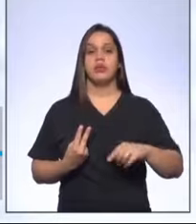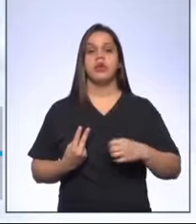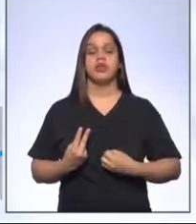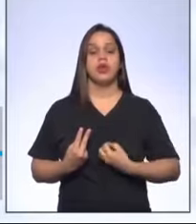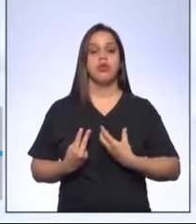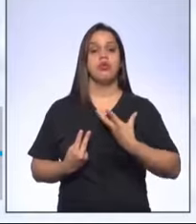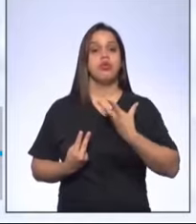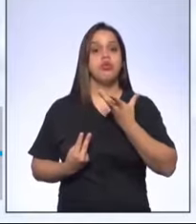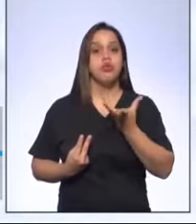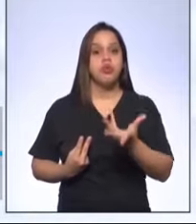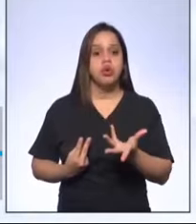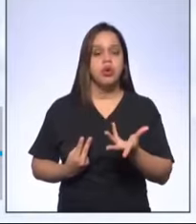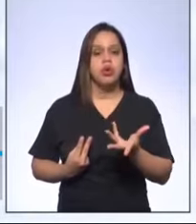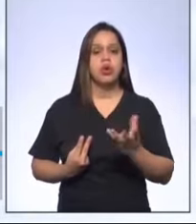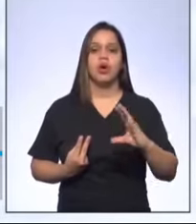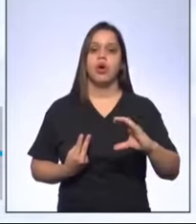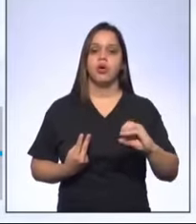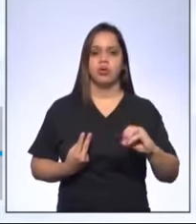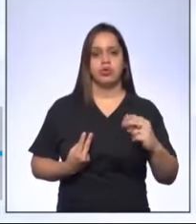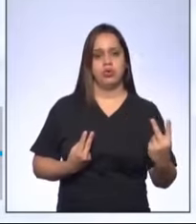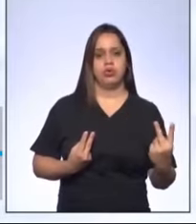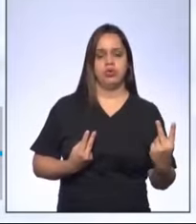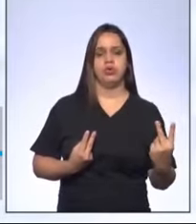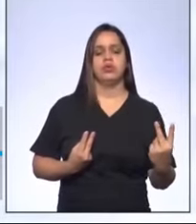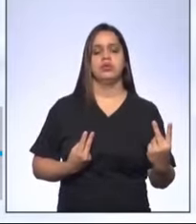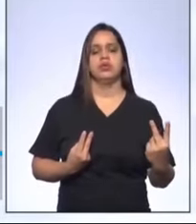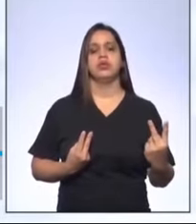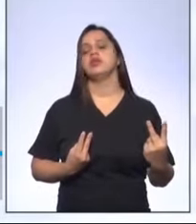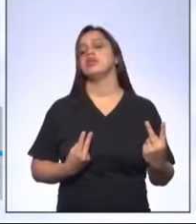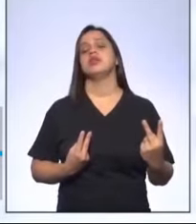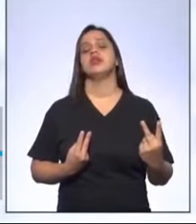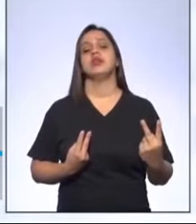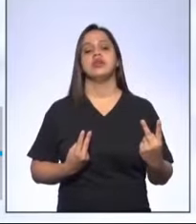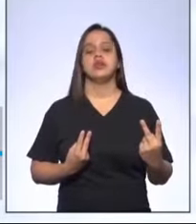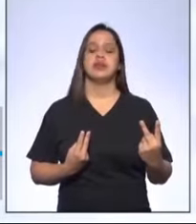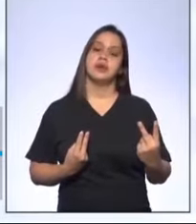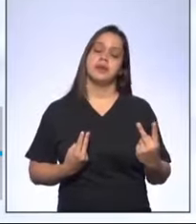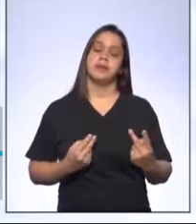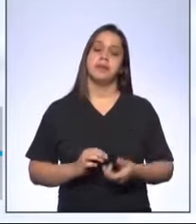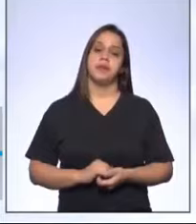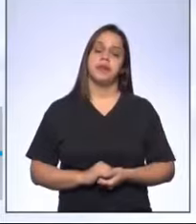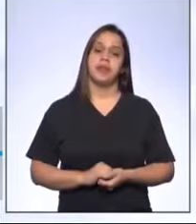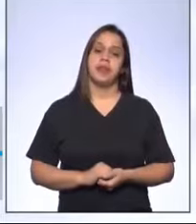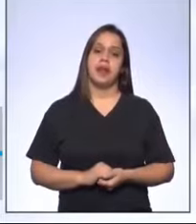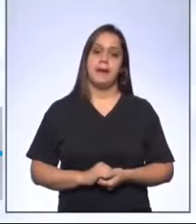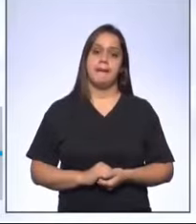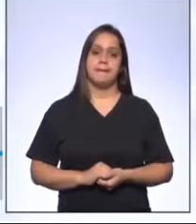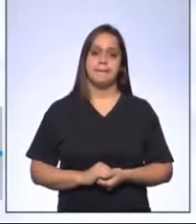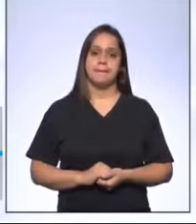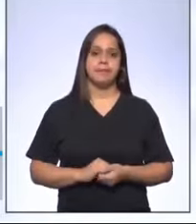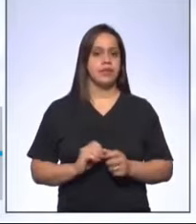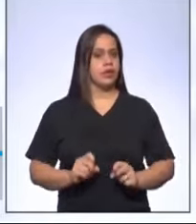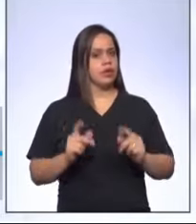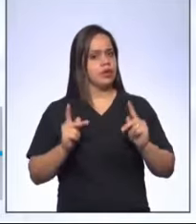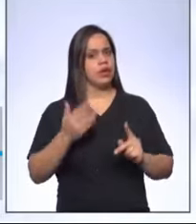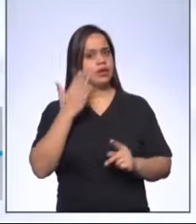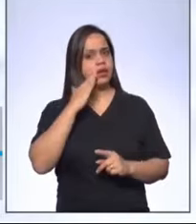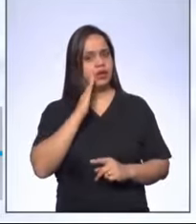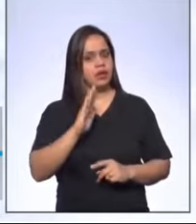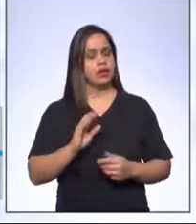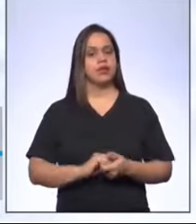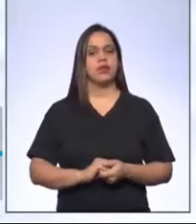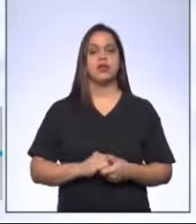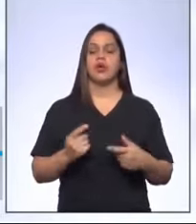ele sai mais pobre de oxigênio e mais rico em gás carbônico. Tudo bem, meus queridos? Então,